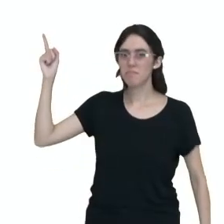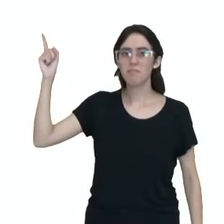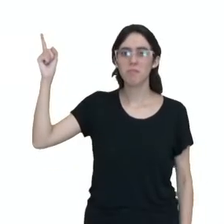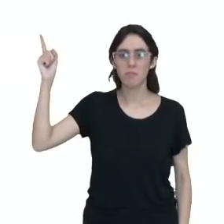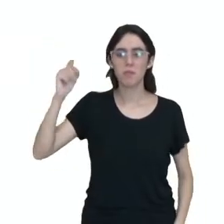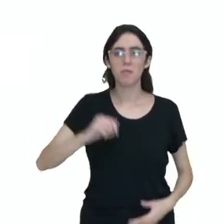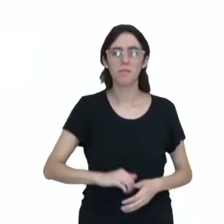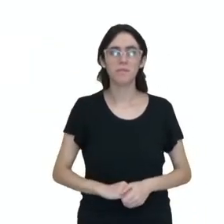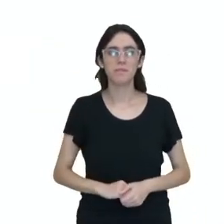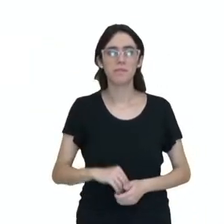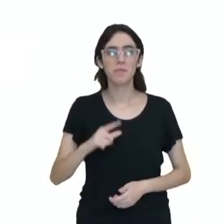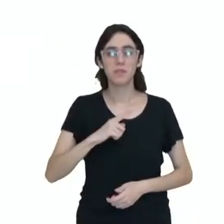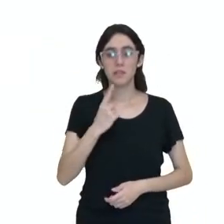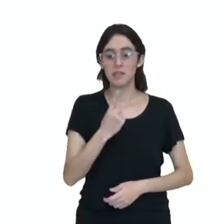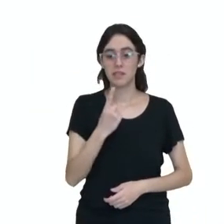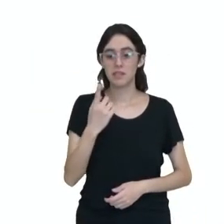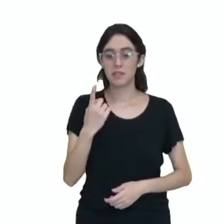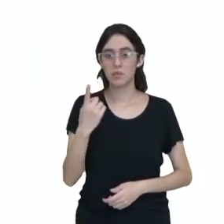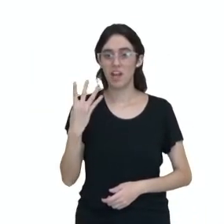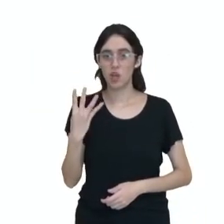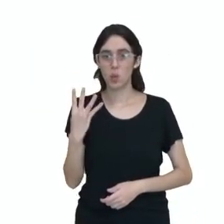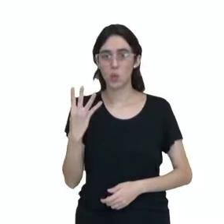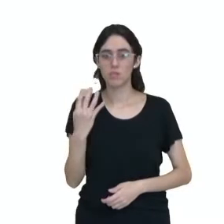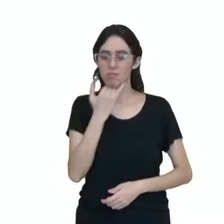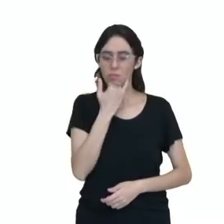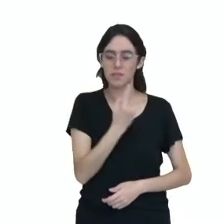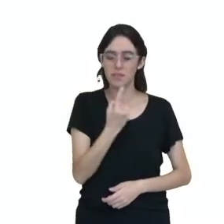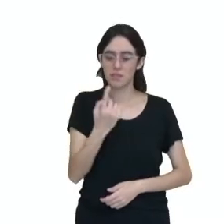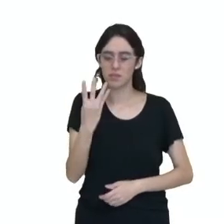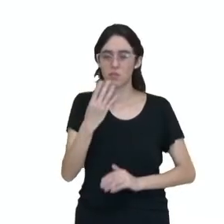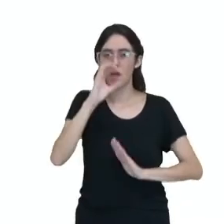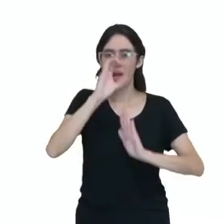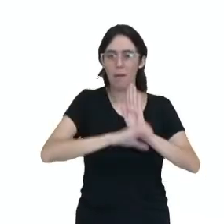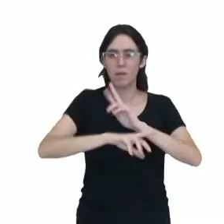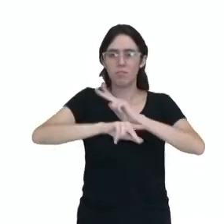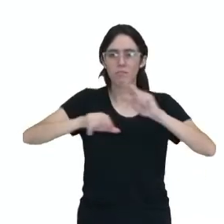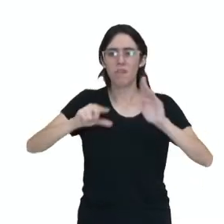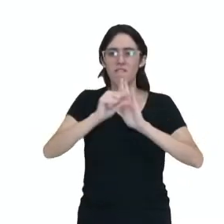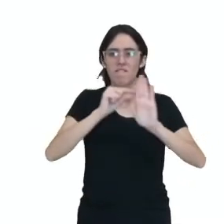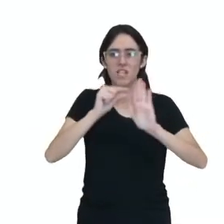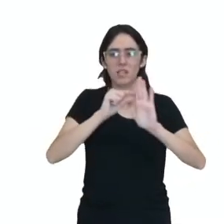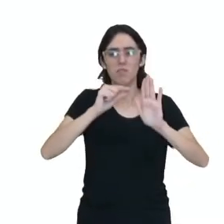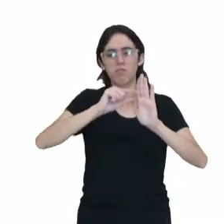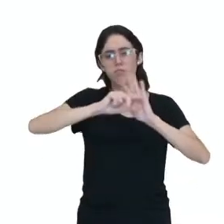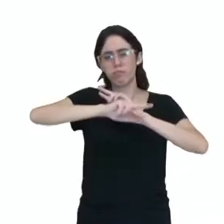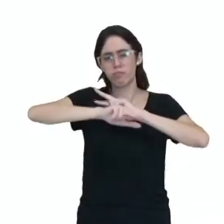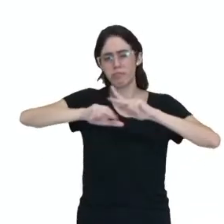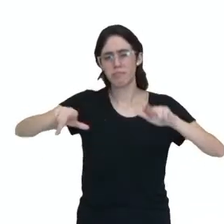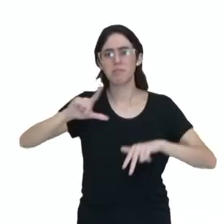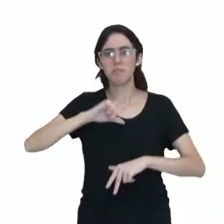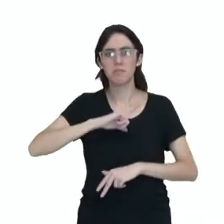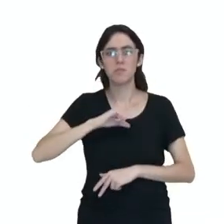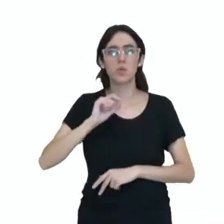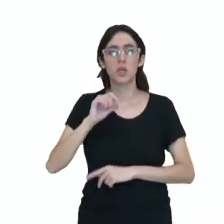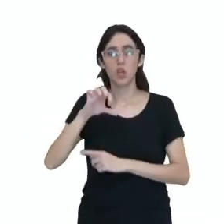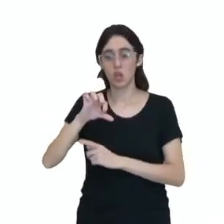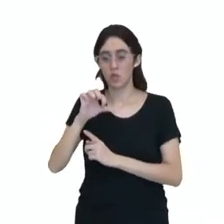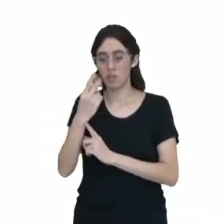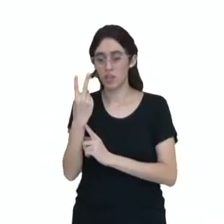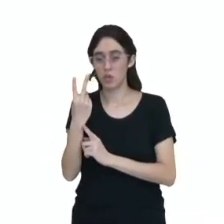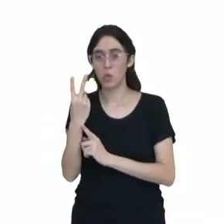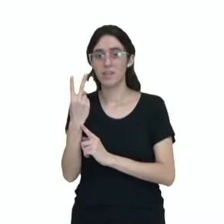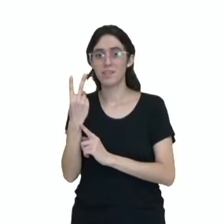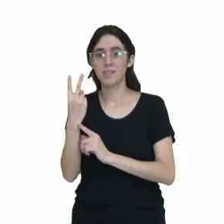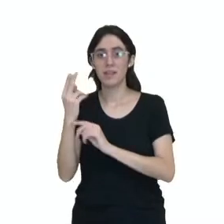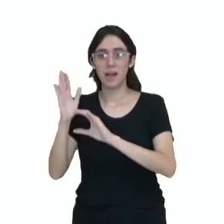passagens. São 114 capítulos divididos em livros, seções, partes e versículos. Considera que 92 capítulos foram